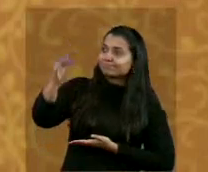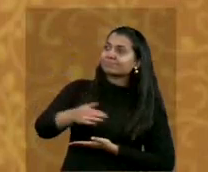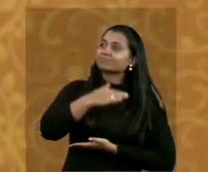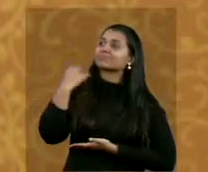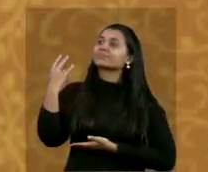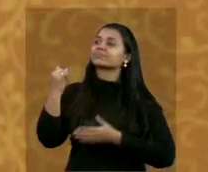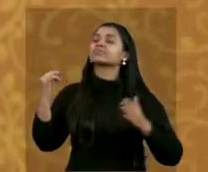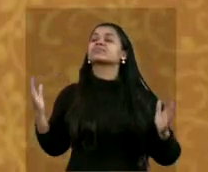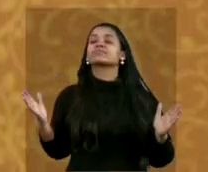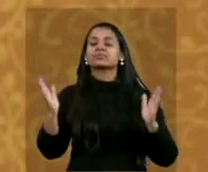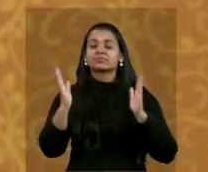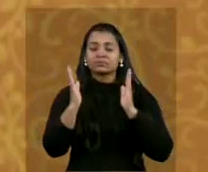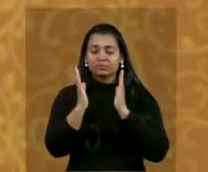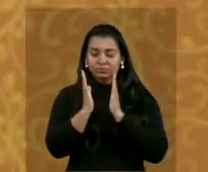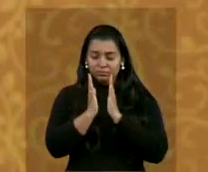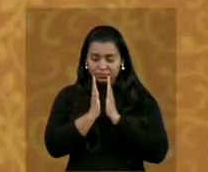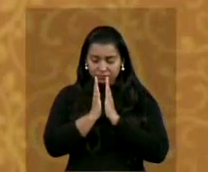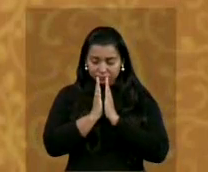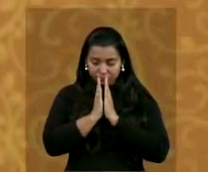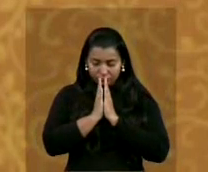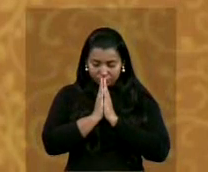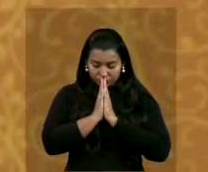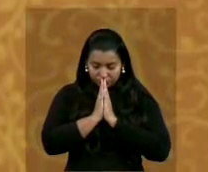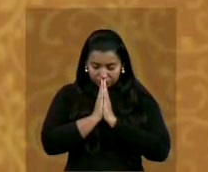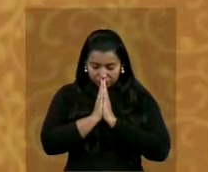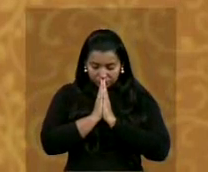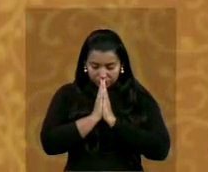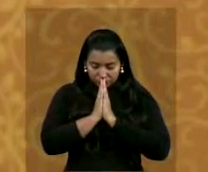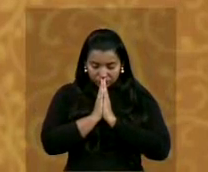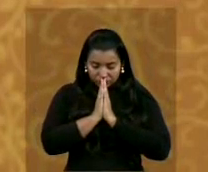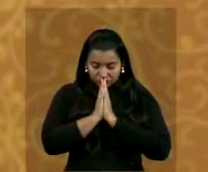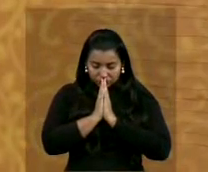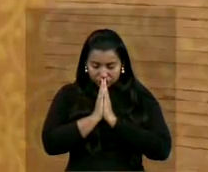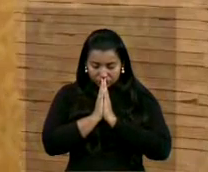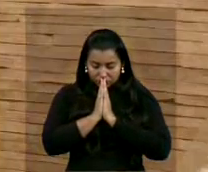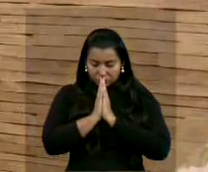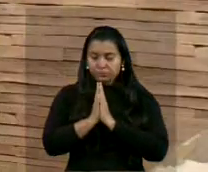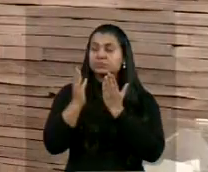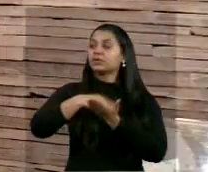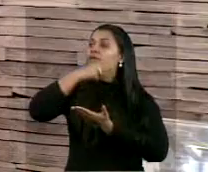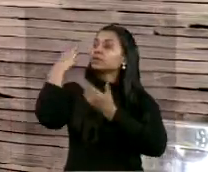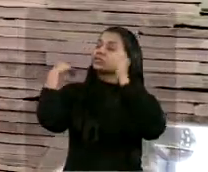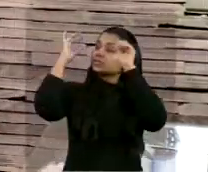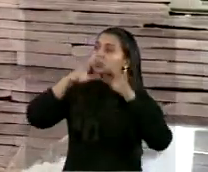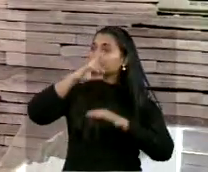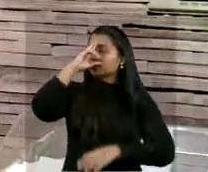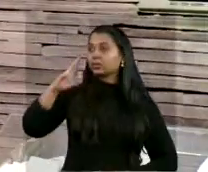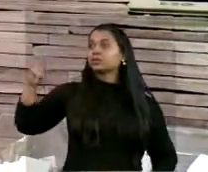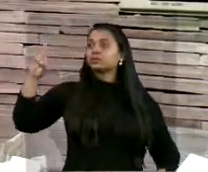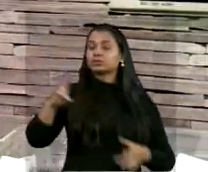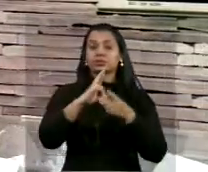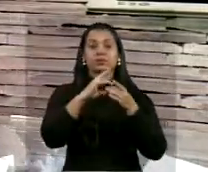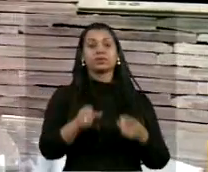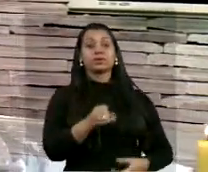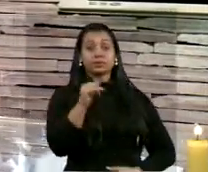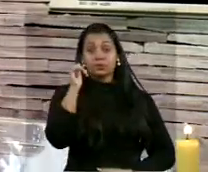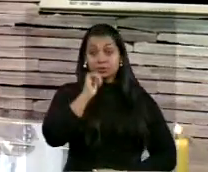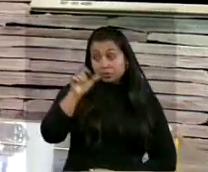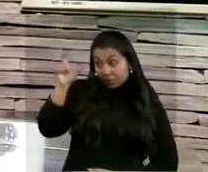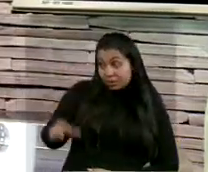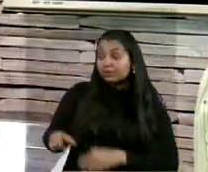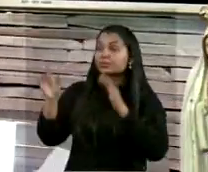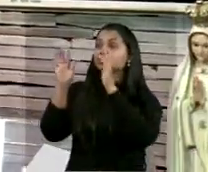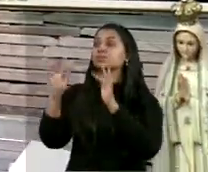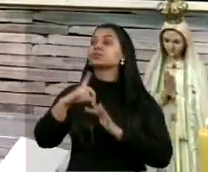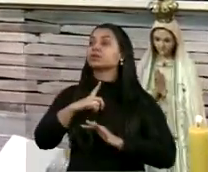nós, pecadores, agora e na hora de nossa morte. Amém. Ave Maria, cheia de graça, o Senhor é